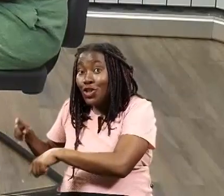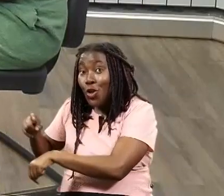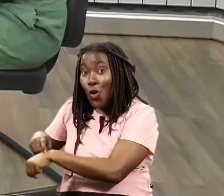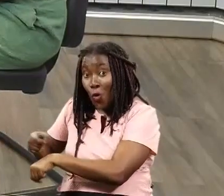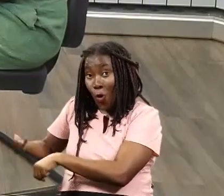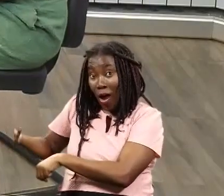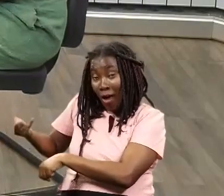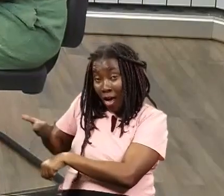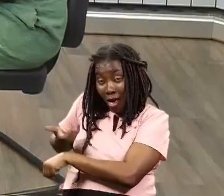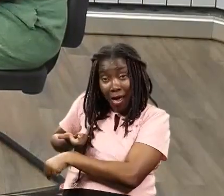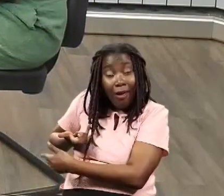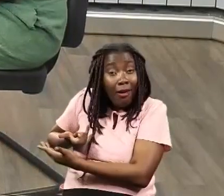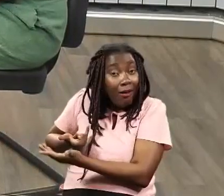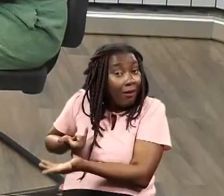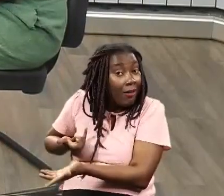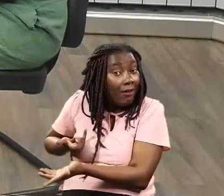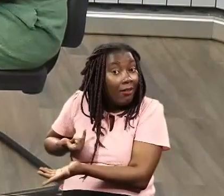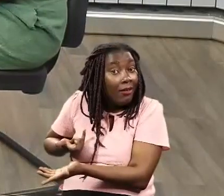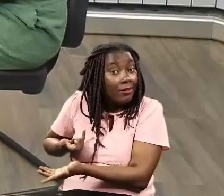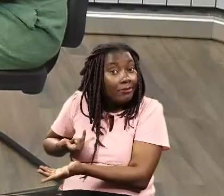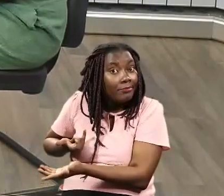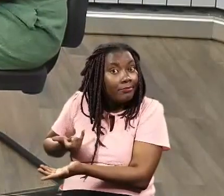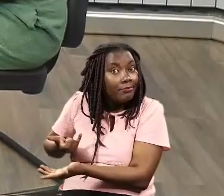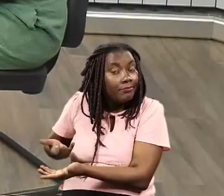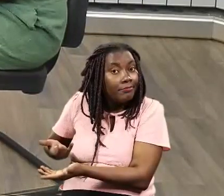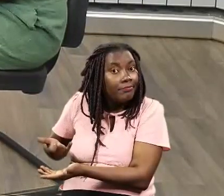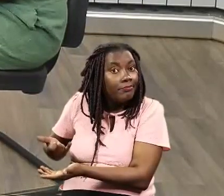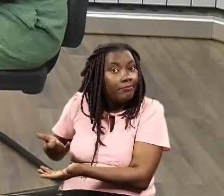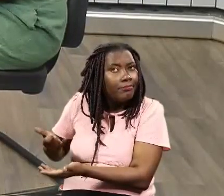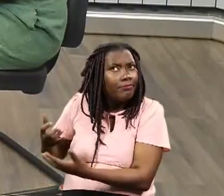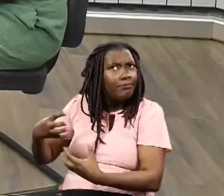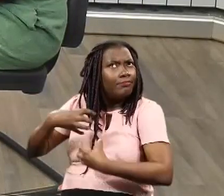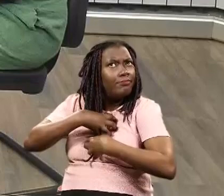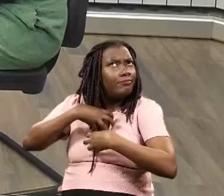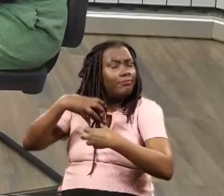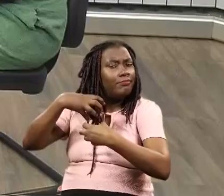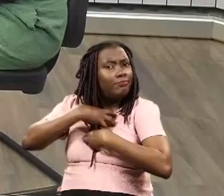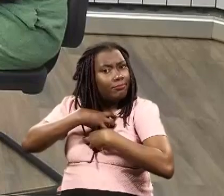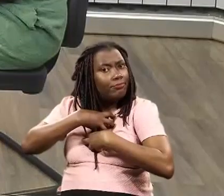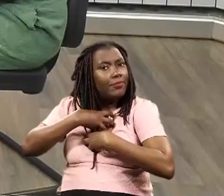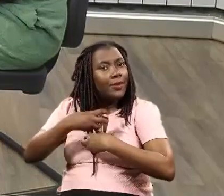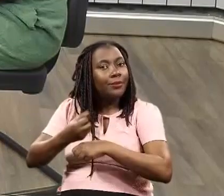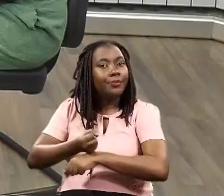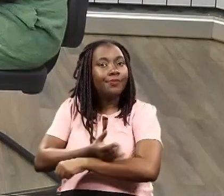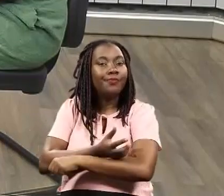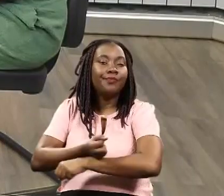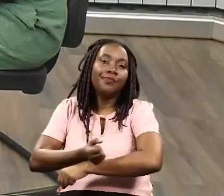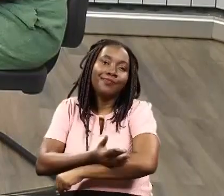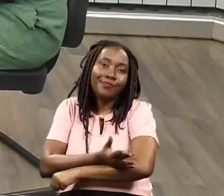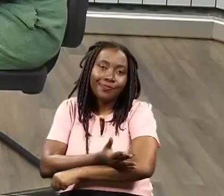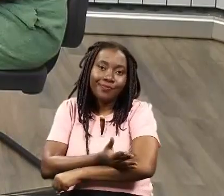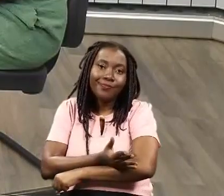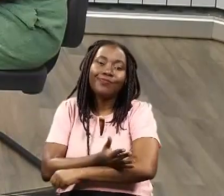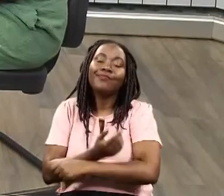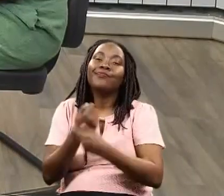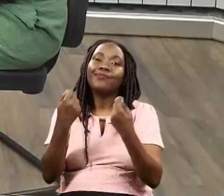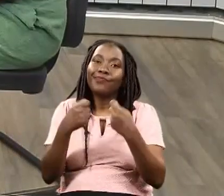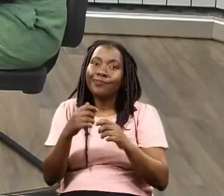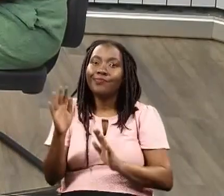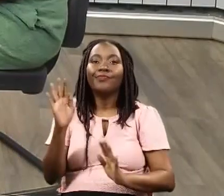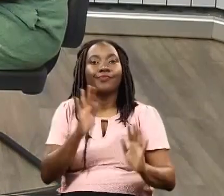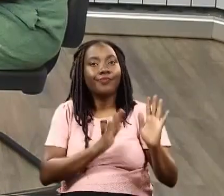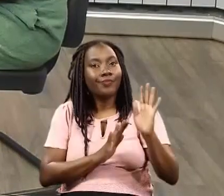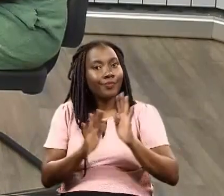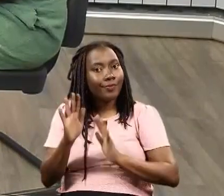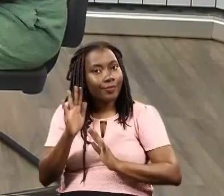que está, né, disparando ali um gatilho emocional. A gente precisa cuidar de